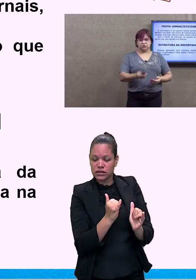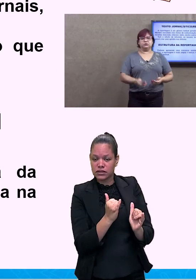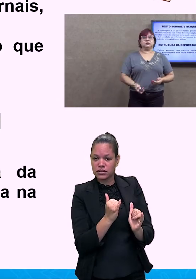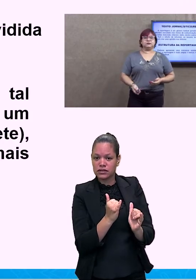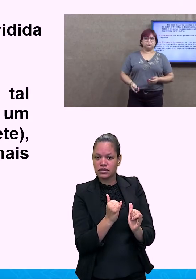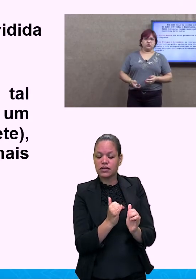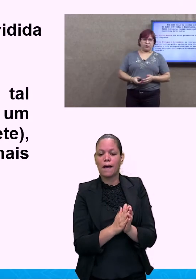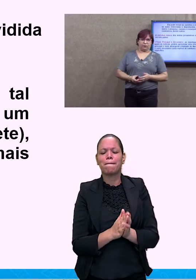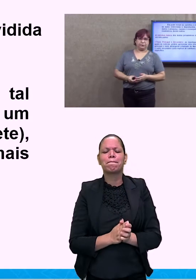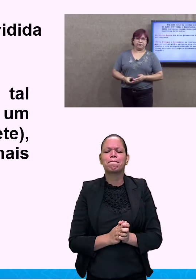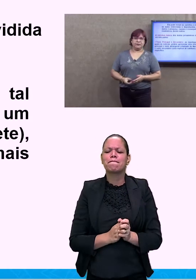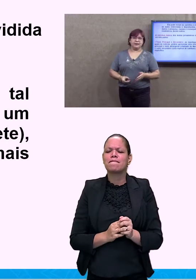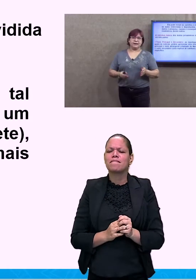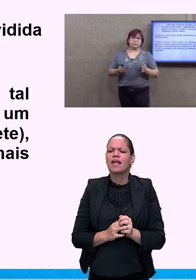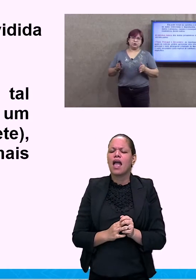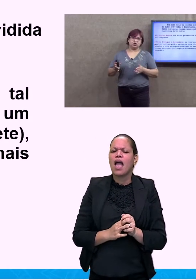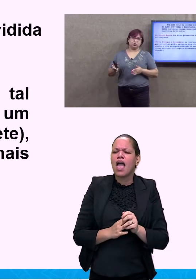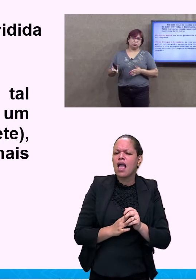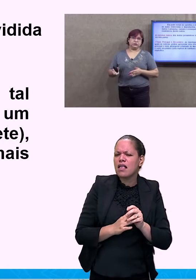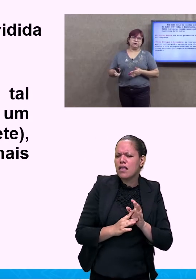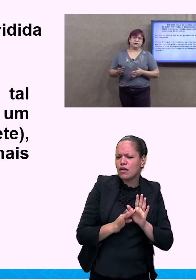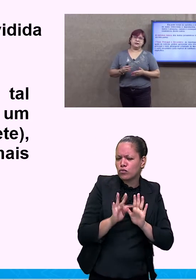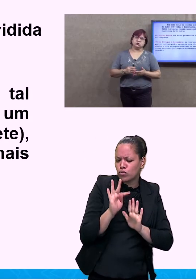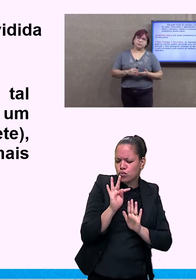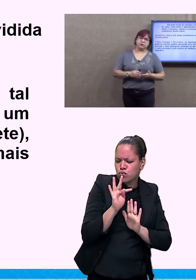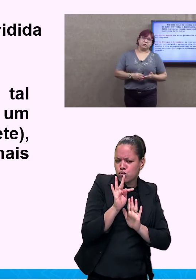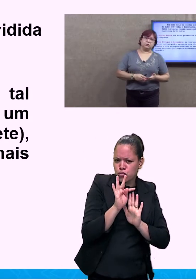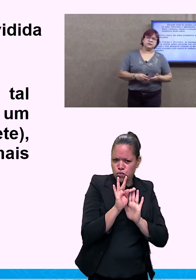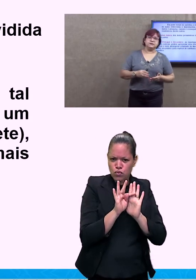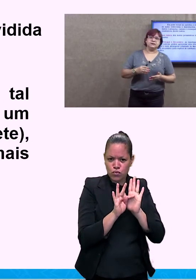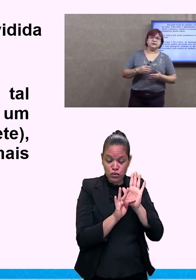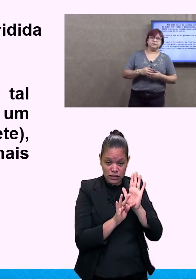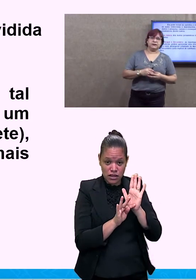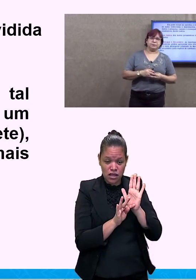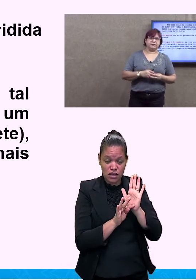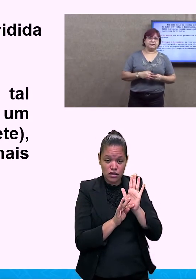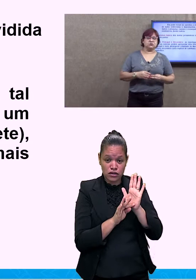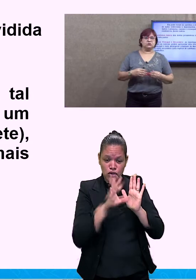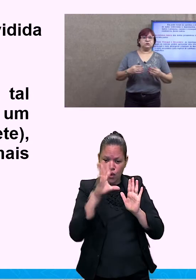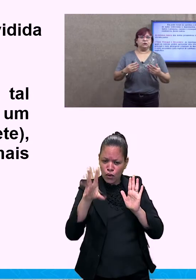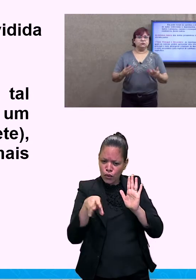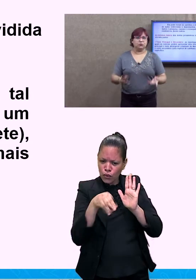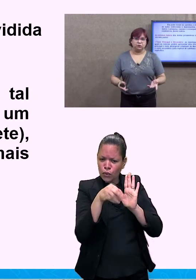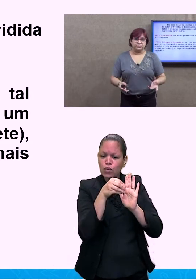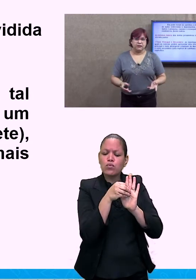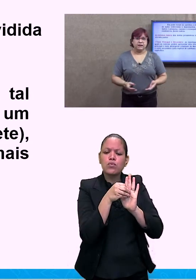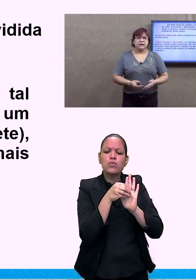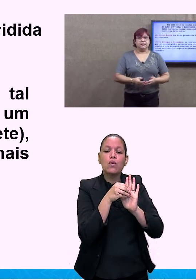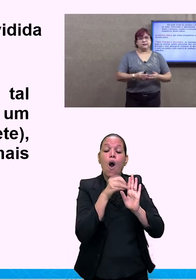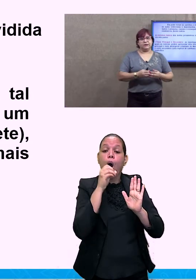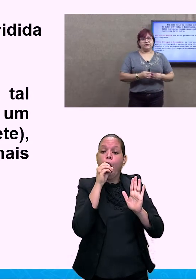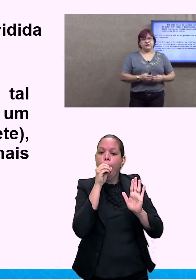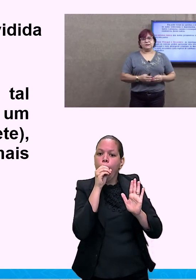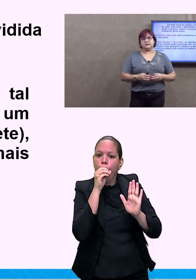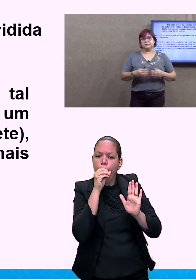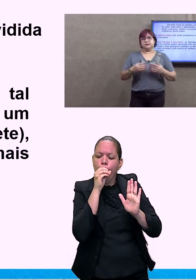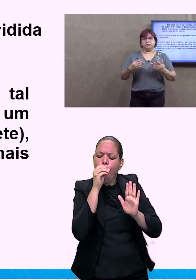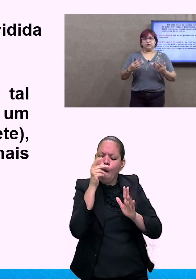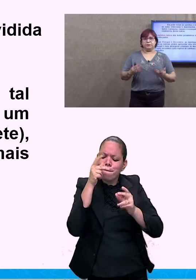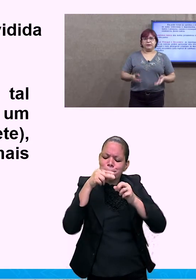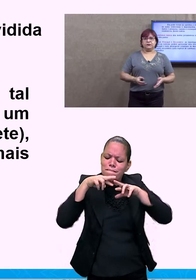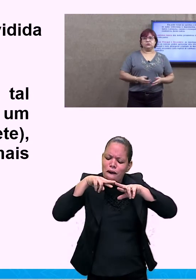na estrutura textual. Ela pode incluir as opiniões e interpretações do autor,